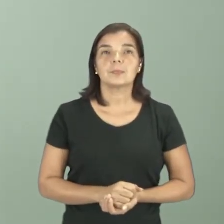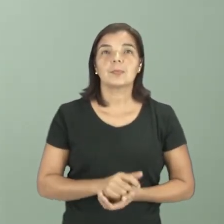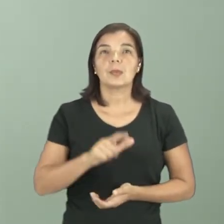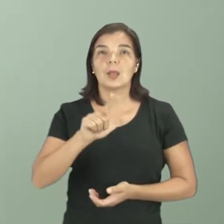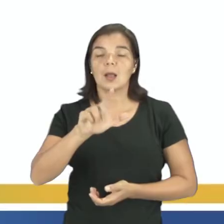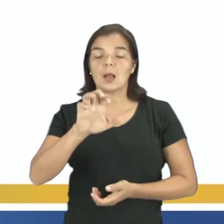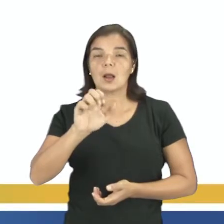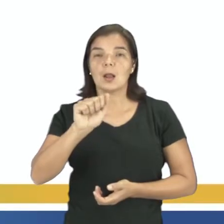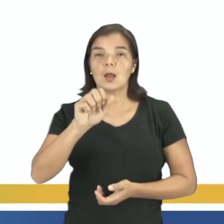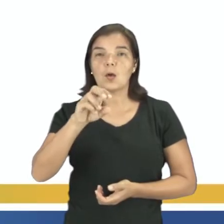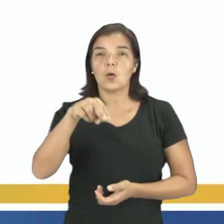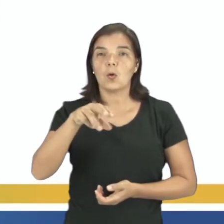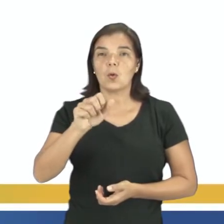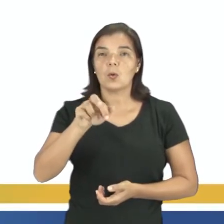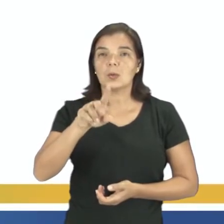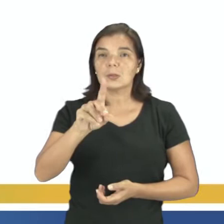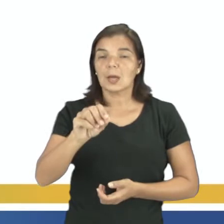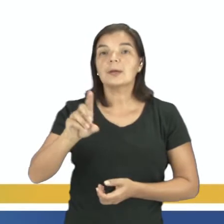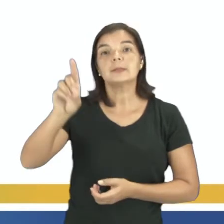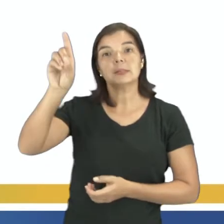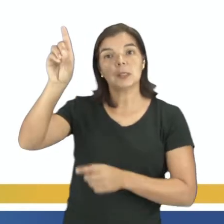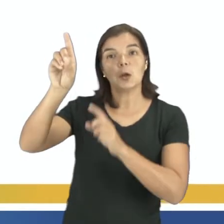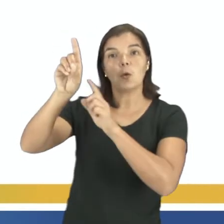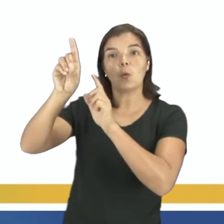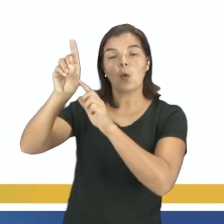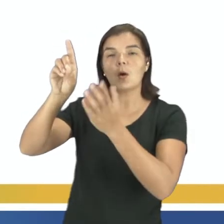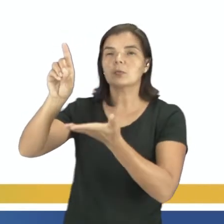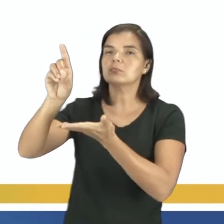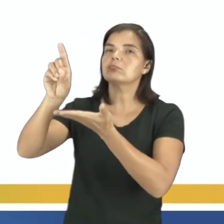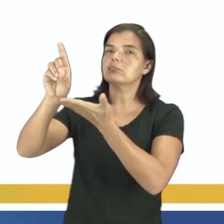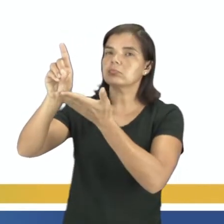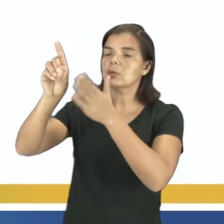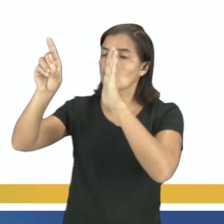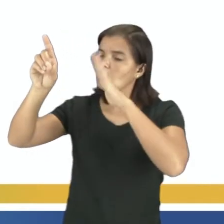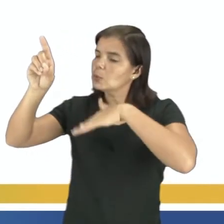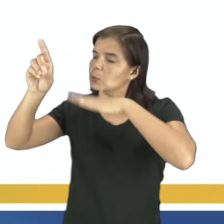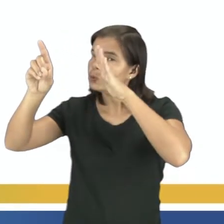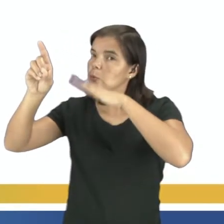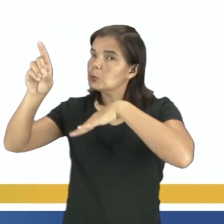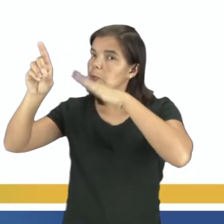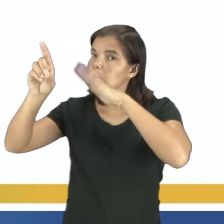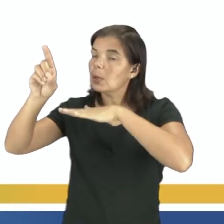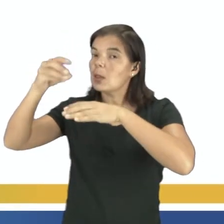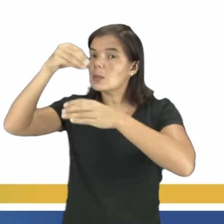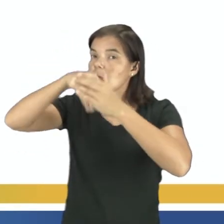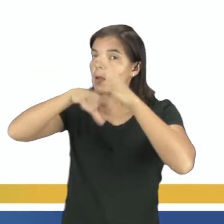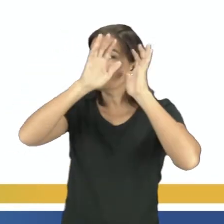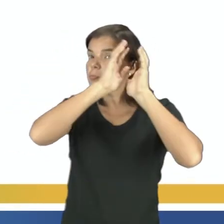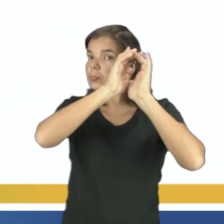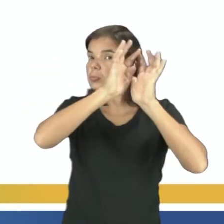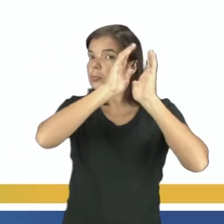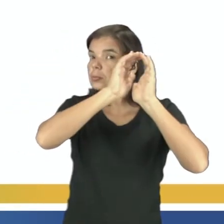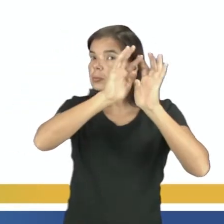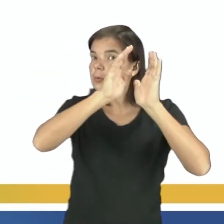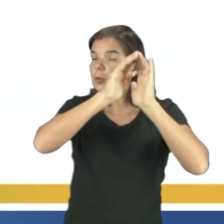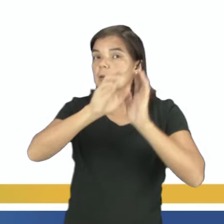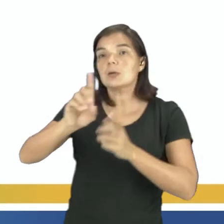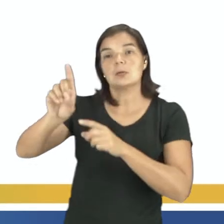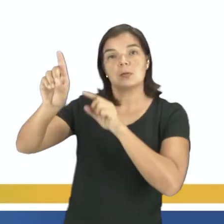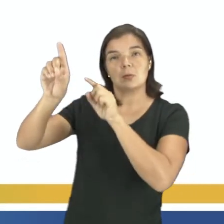Vinci para expressar isso. Deus é como uma entidade dentro do cérebro humano. Seria